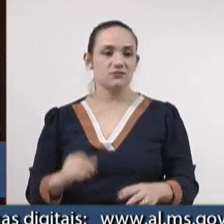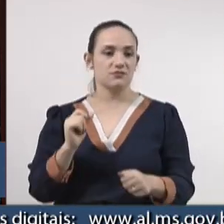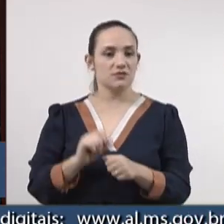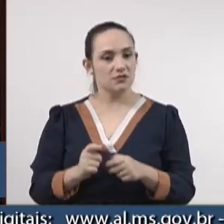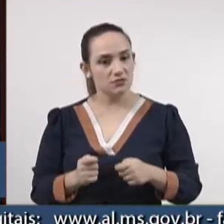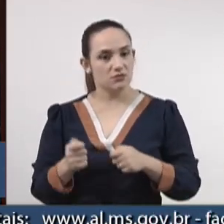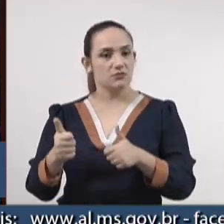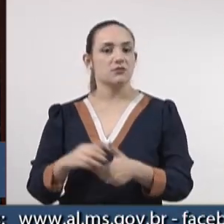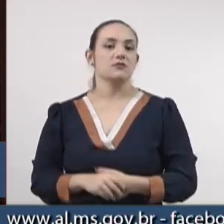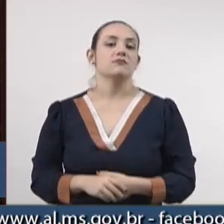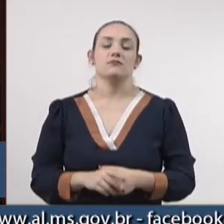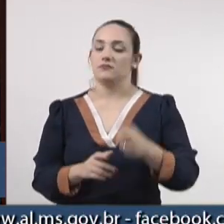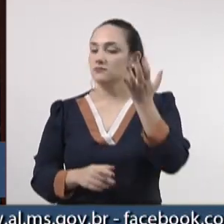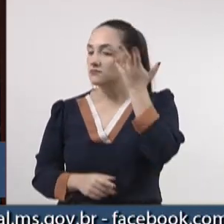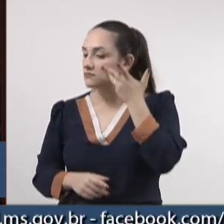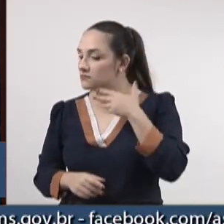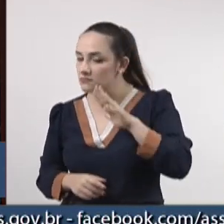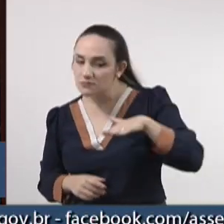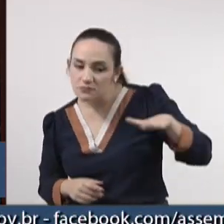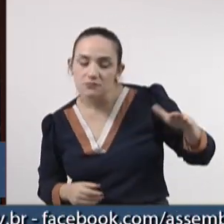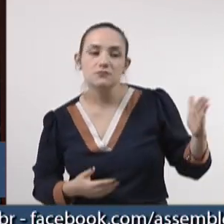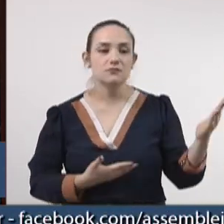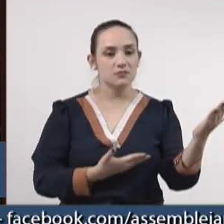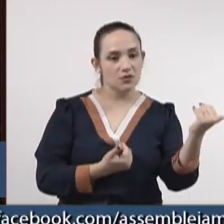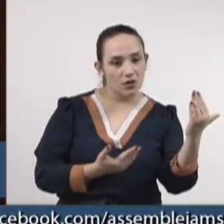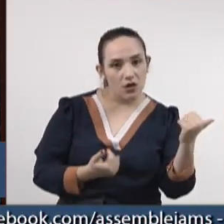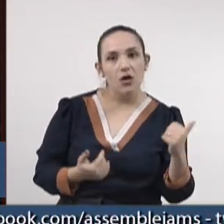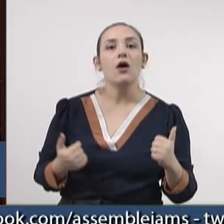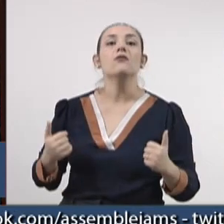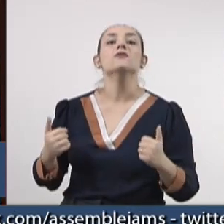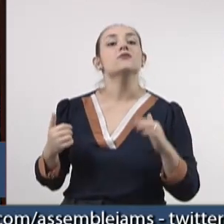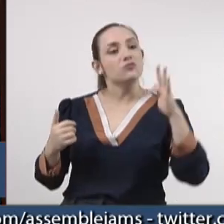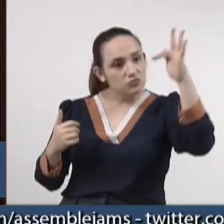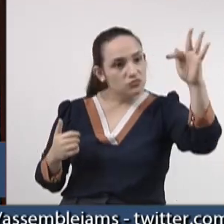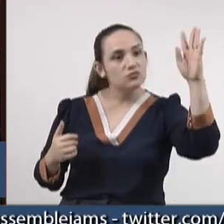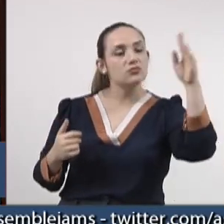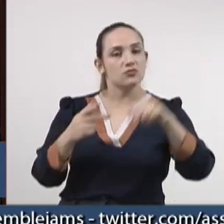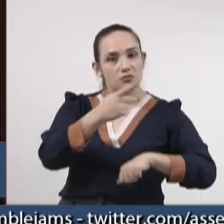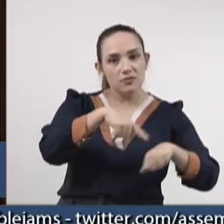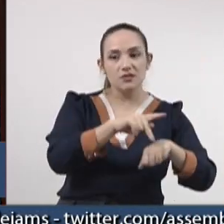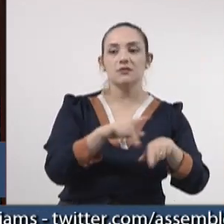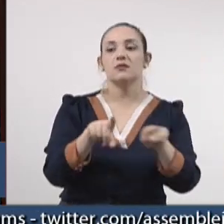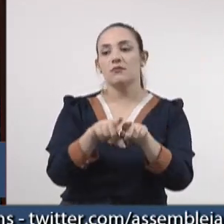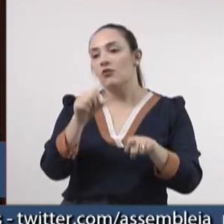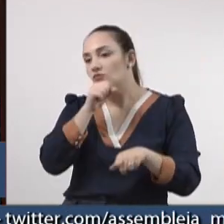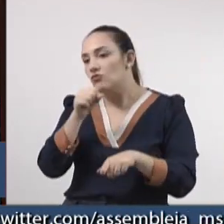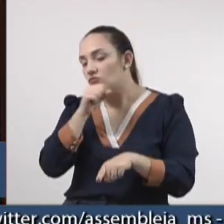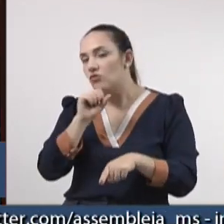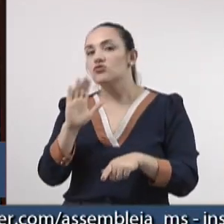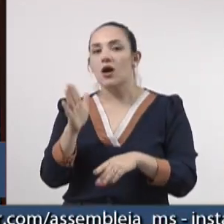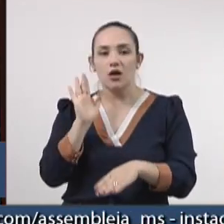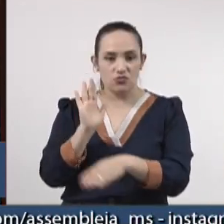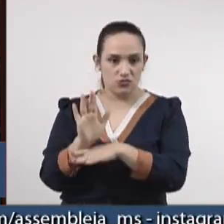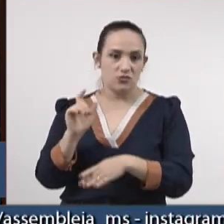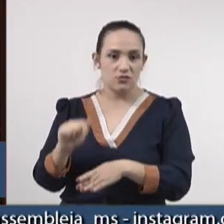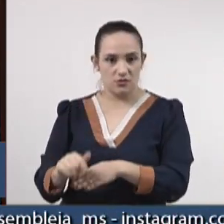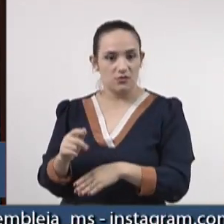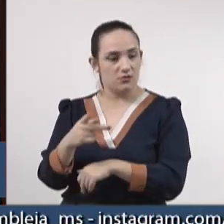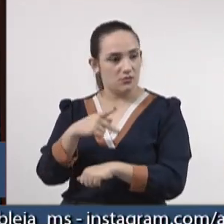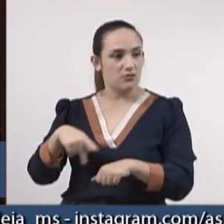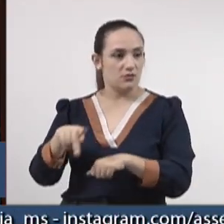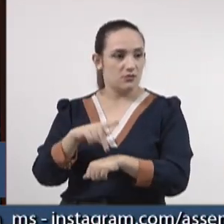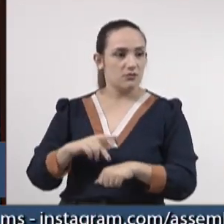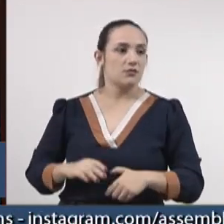essas crianças esses adolescentes futuro do nosso país bem como os idosos que já ajudaram no desenvolvimento